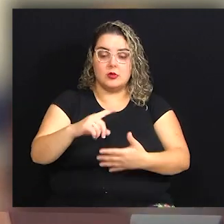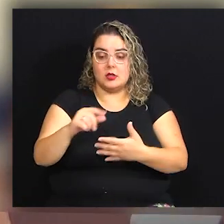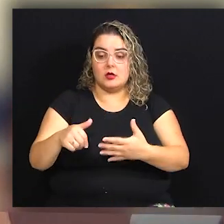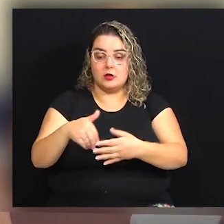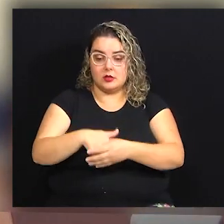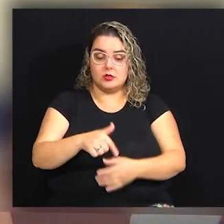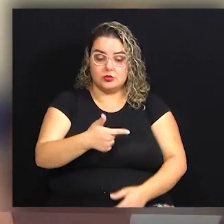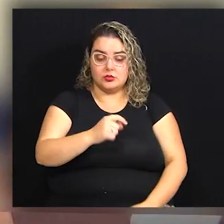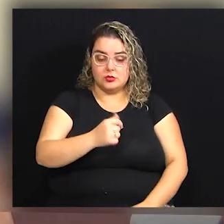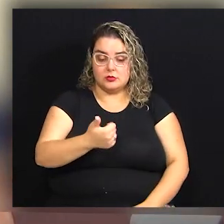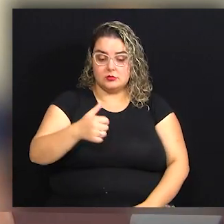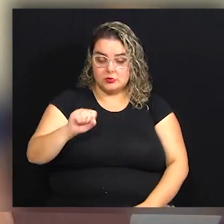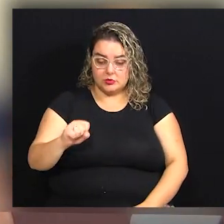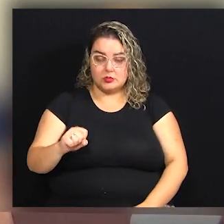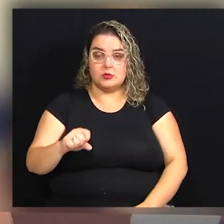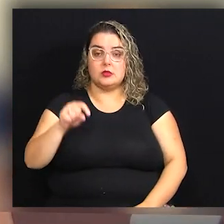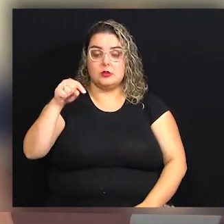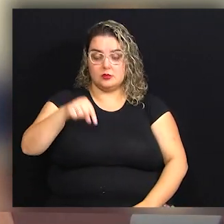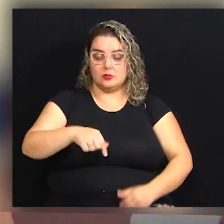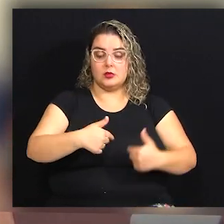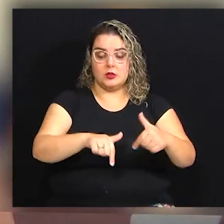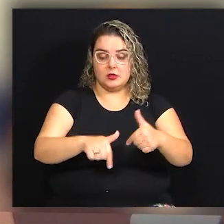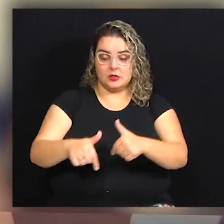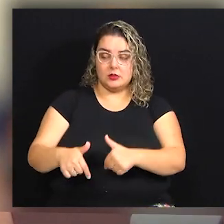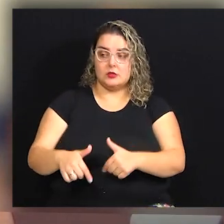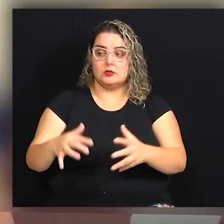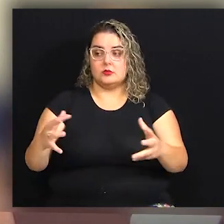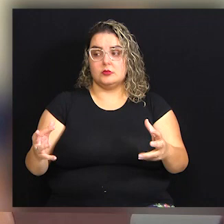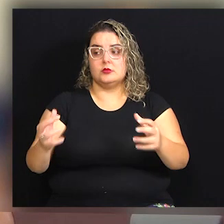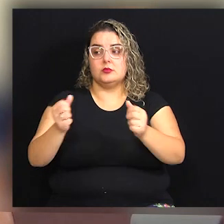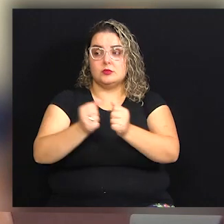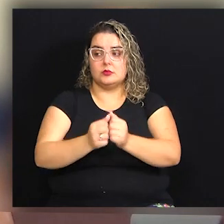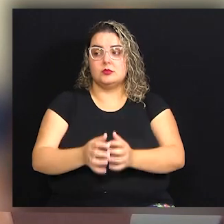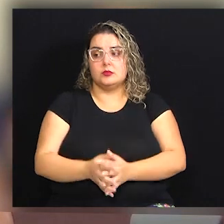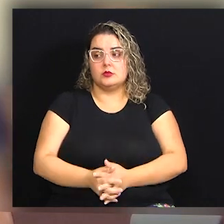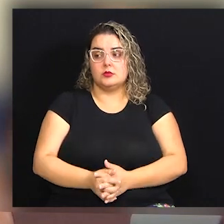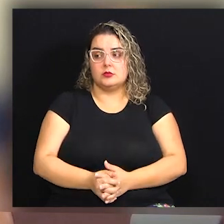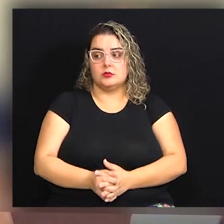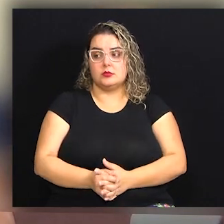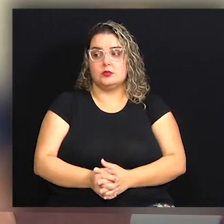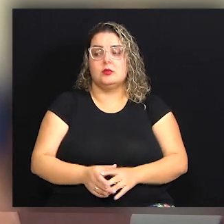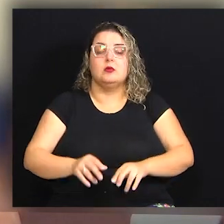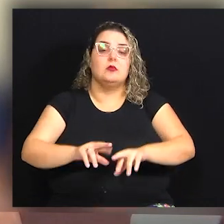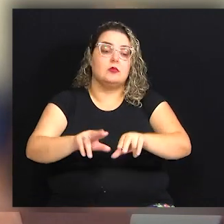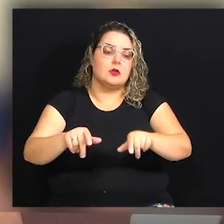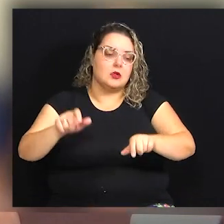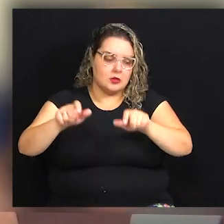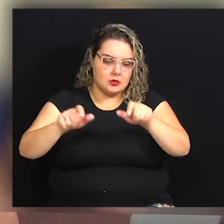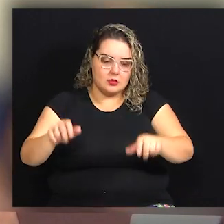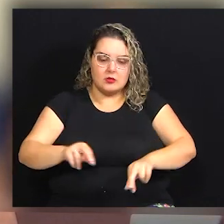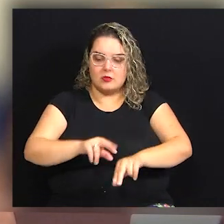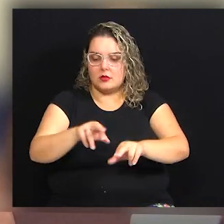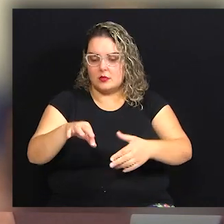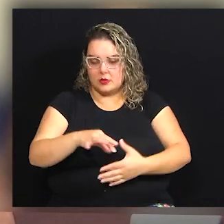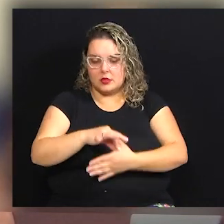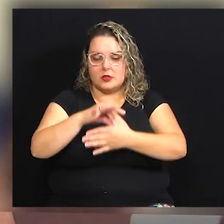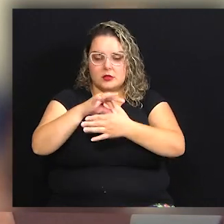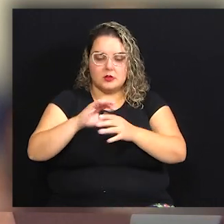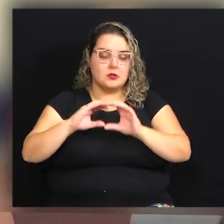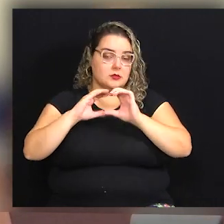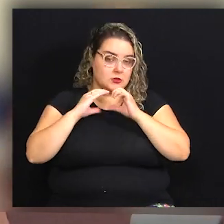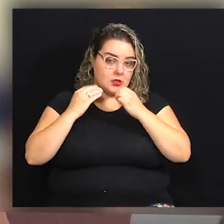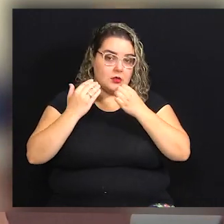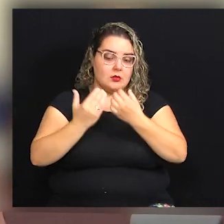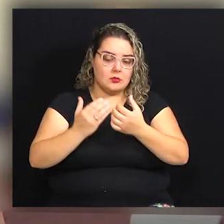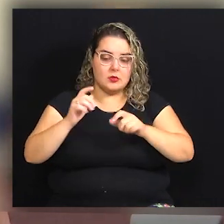eleições de 2018. E com esse trabalho, nos juntamos, né, várias pessoas, várias lideranças da